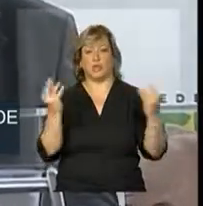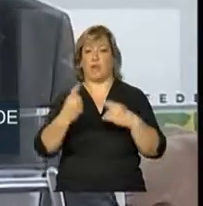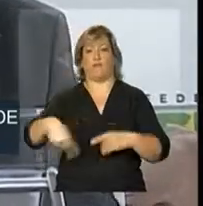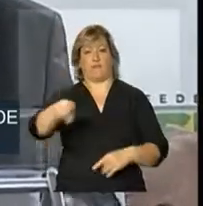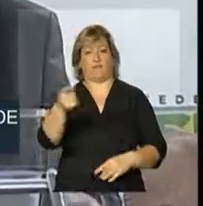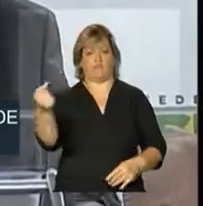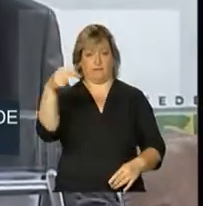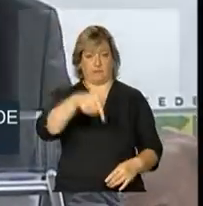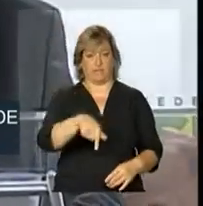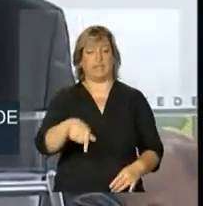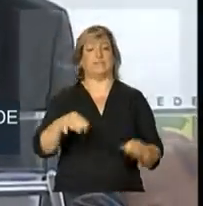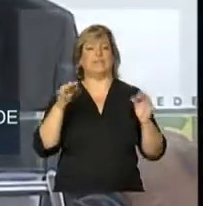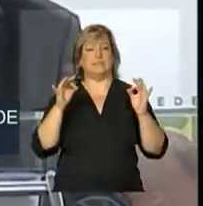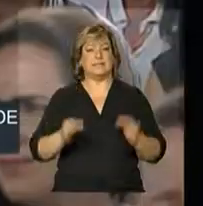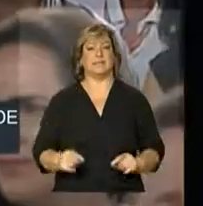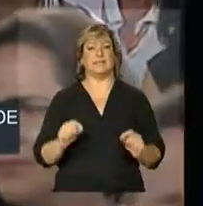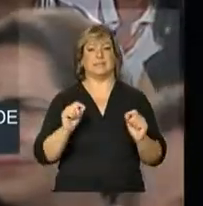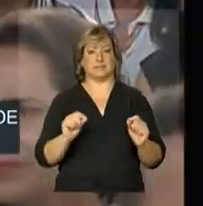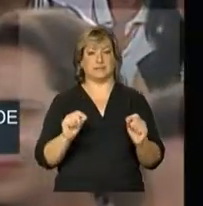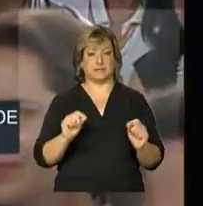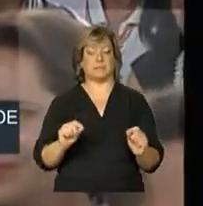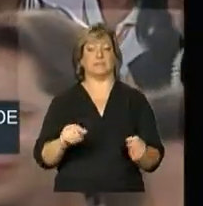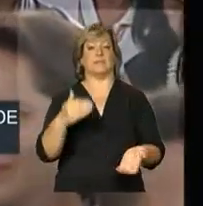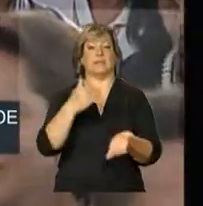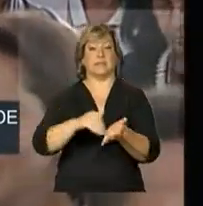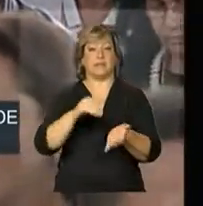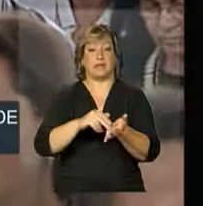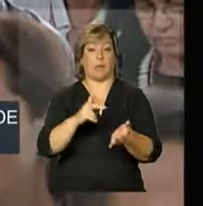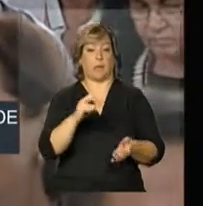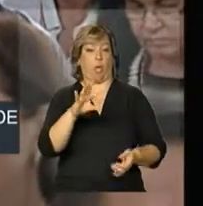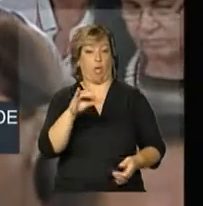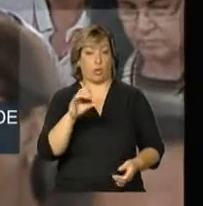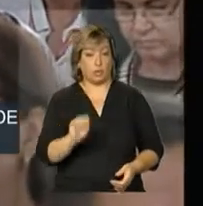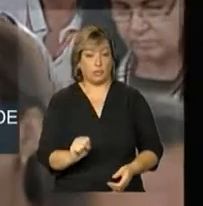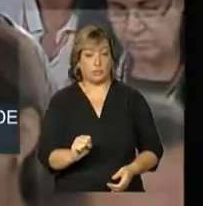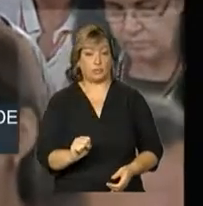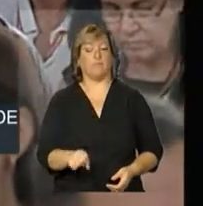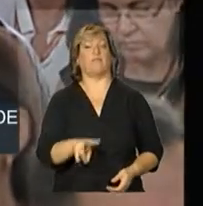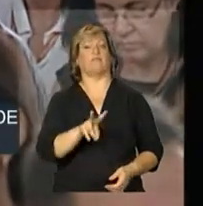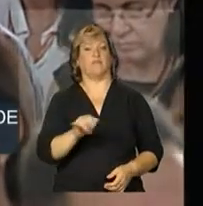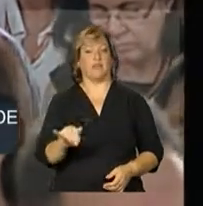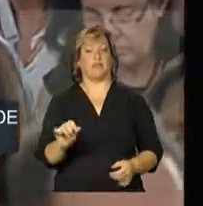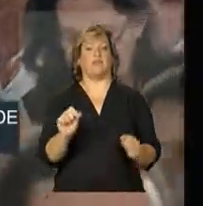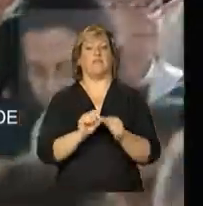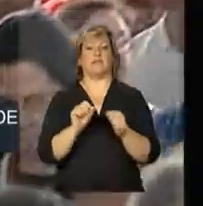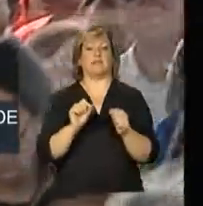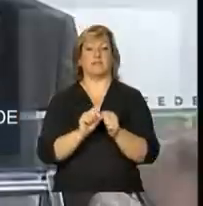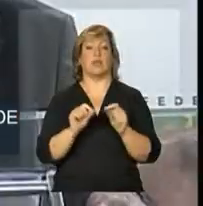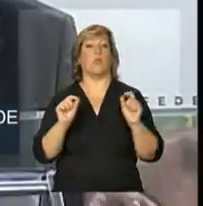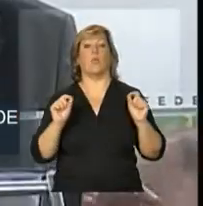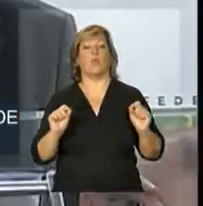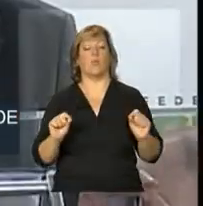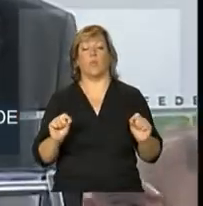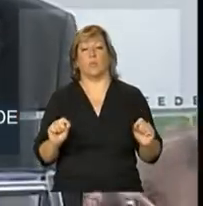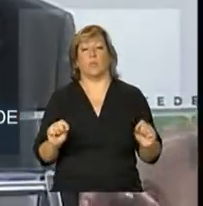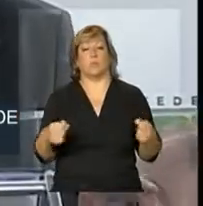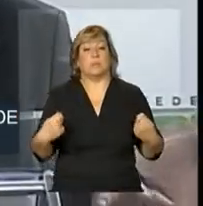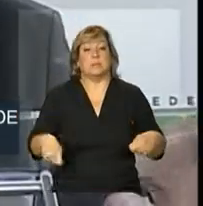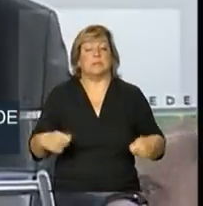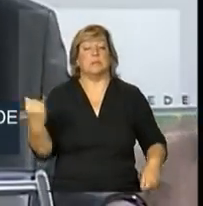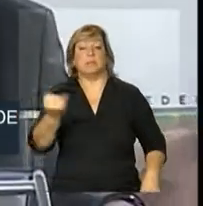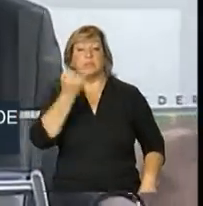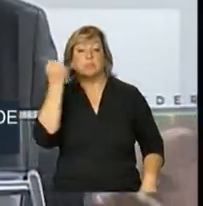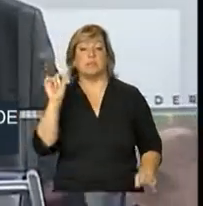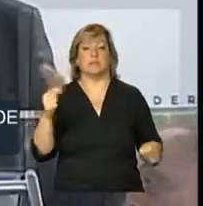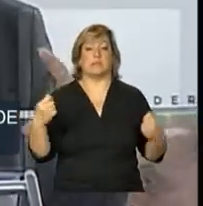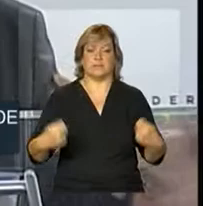vocês, com a certeza de que a Secretaria de Portos vai fazer aquilo que seja importante e